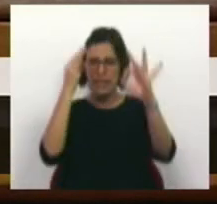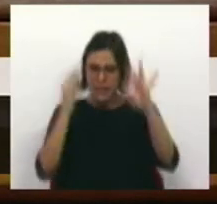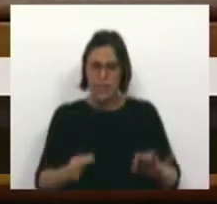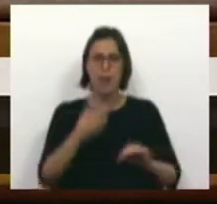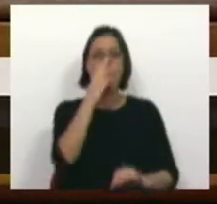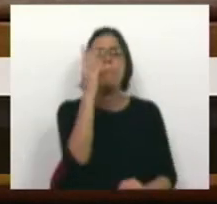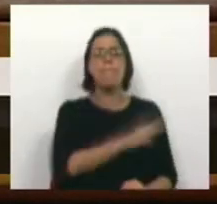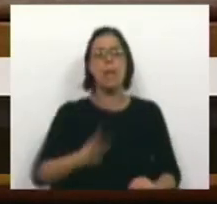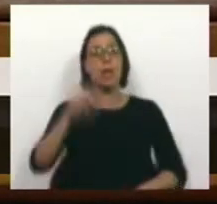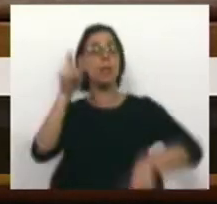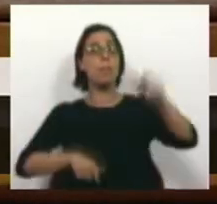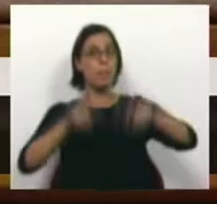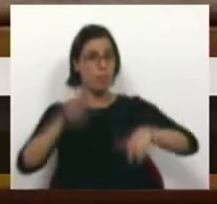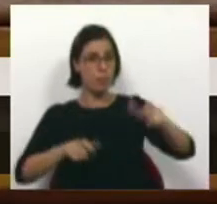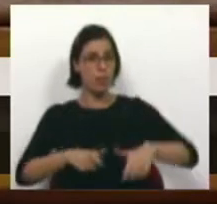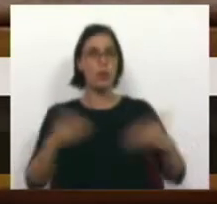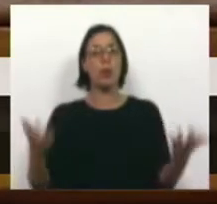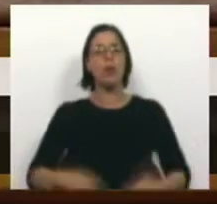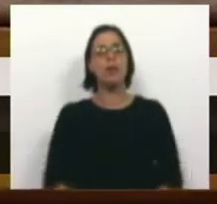de milhões de pessoas.